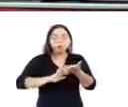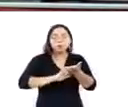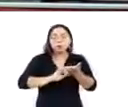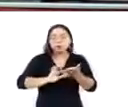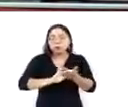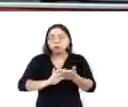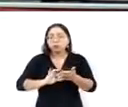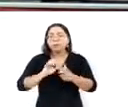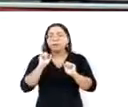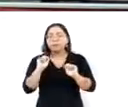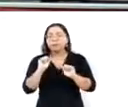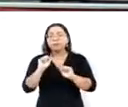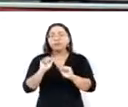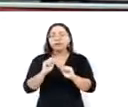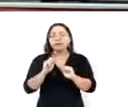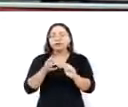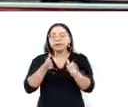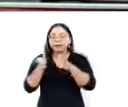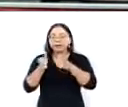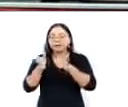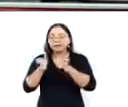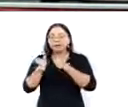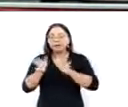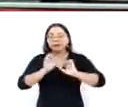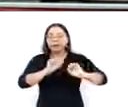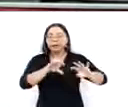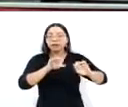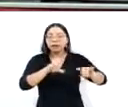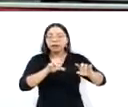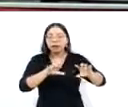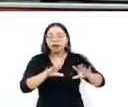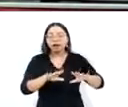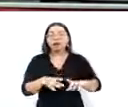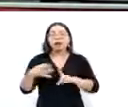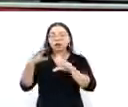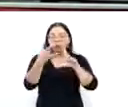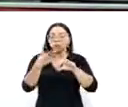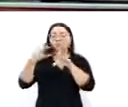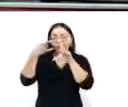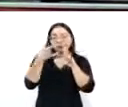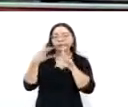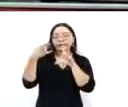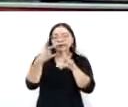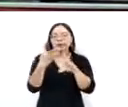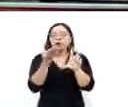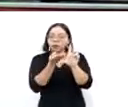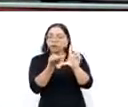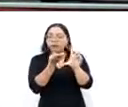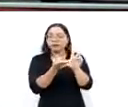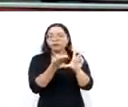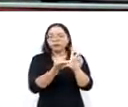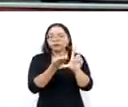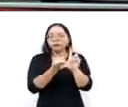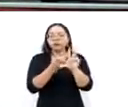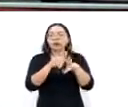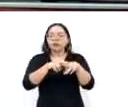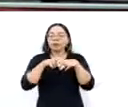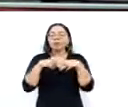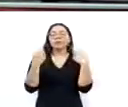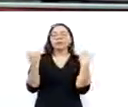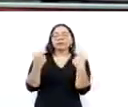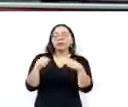mexer num computador para que ele pudesse acessar uma aula ou até criar uma aula no Google Meet, no